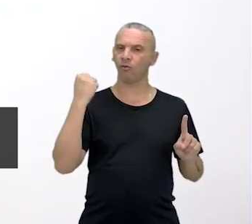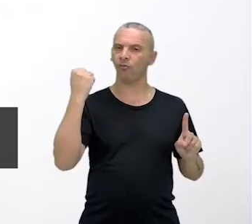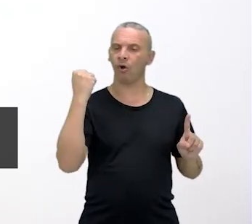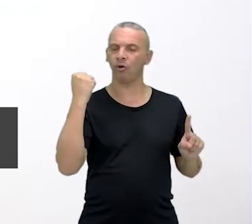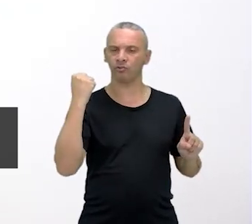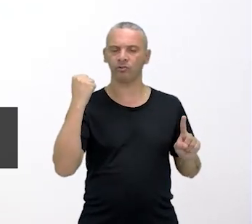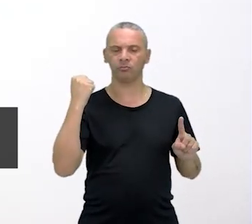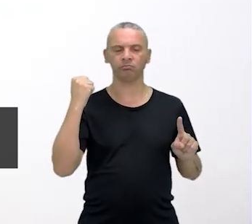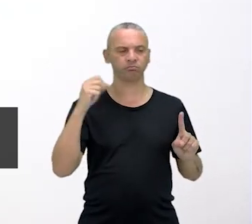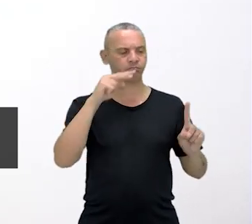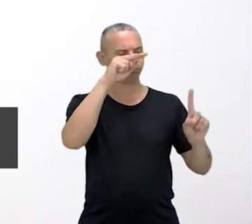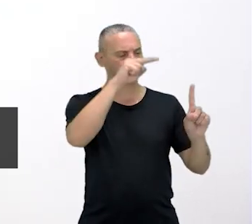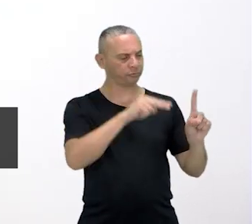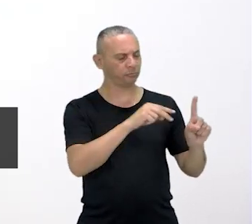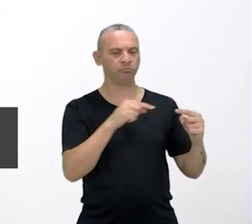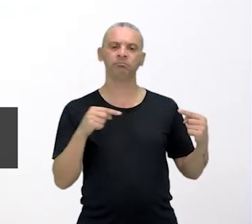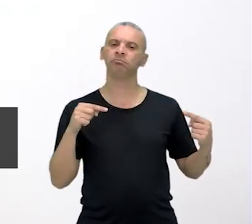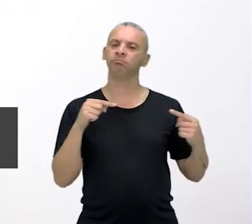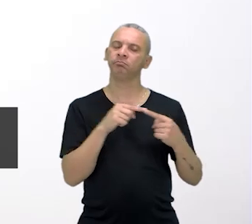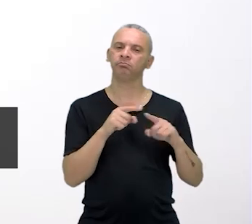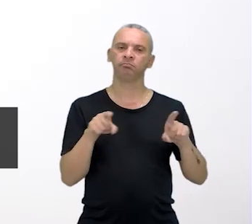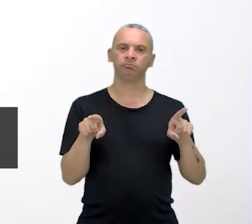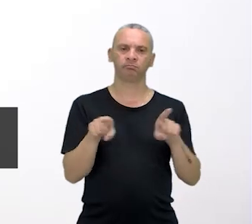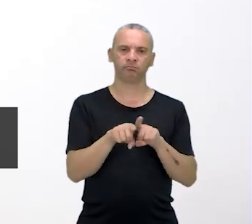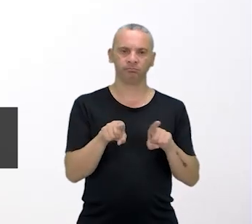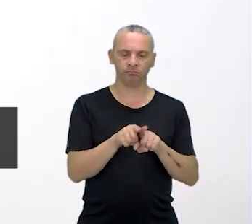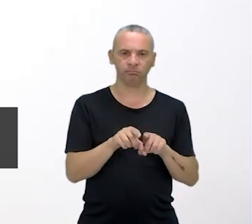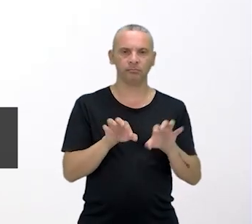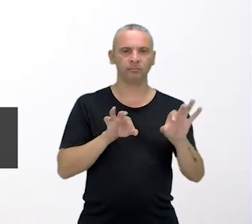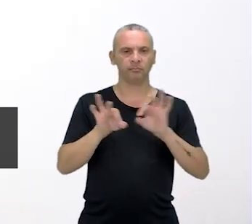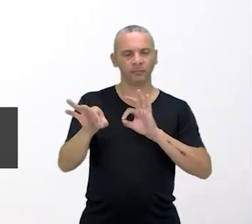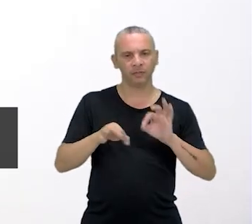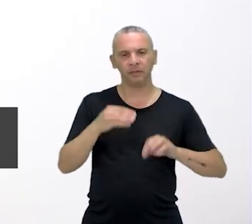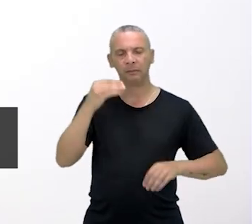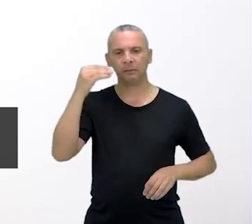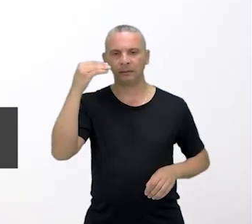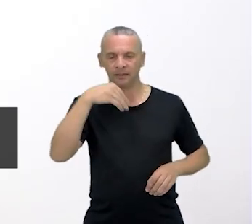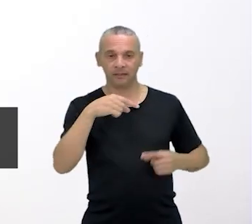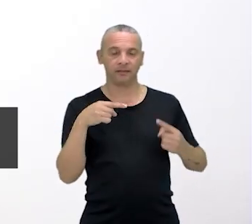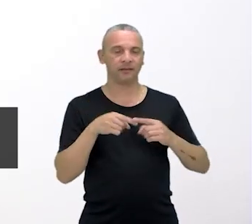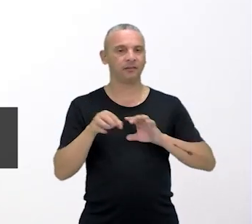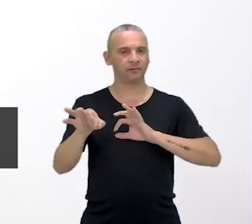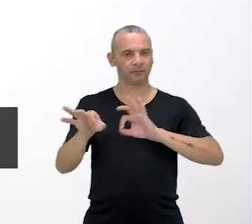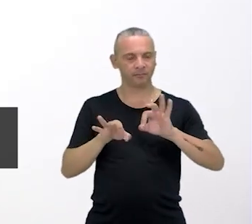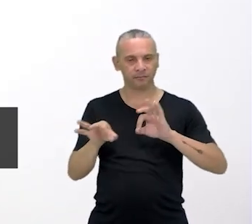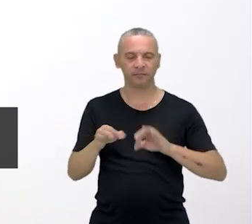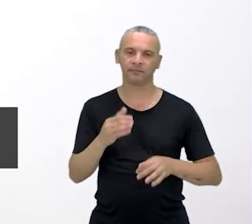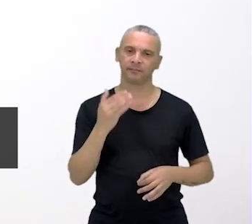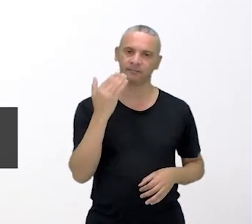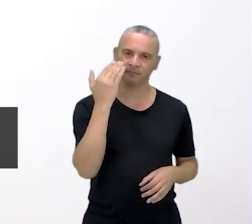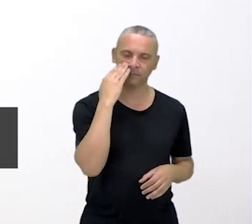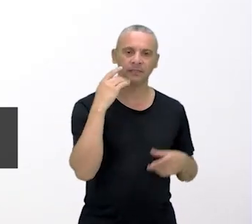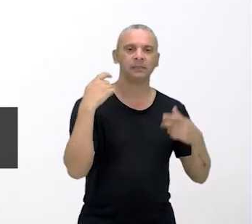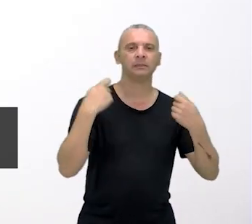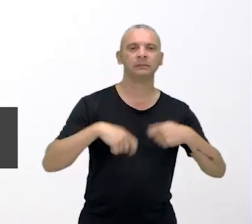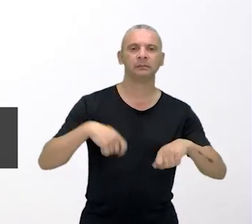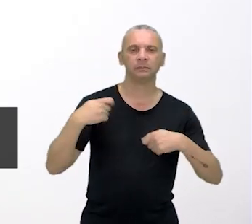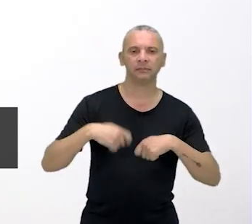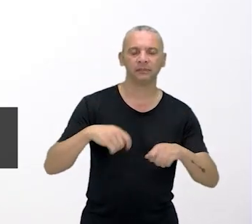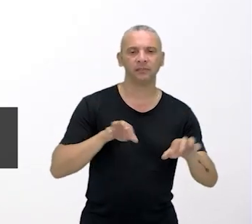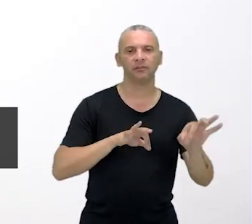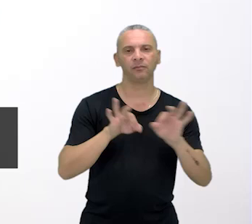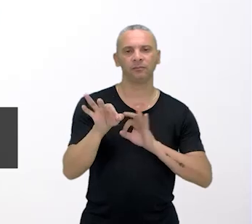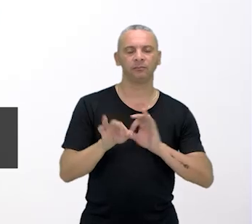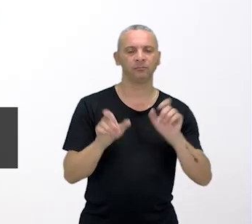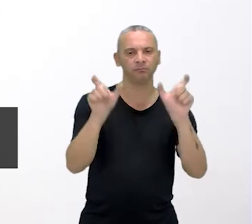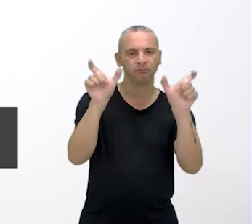assim, lembrando das outras figuras femininas que assim, frágeis, desmaiavam, né, sempre precisava de uma figura